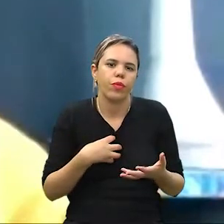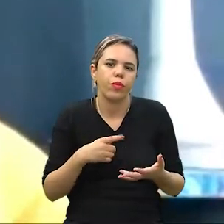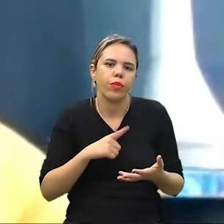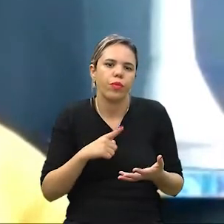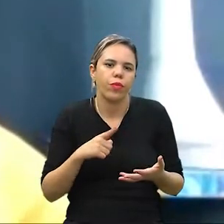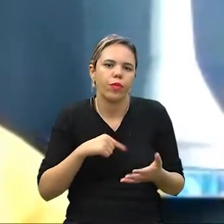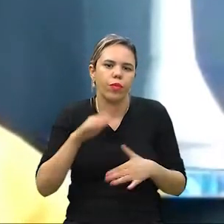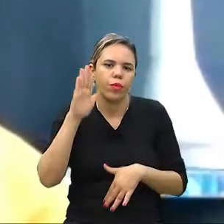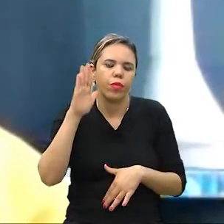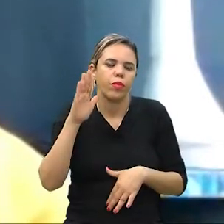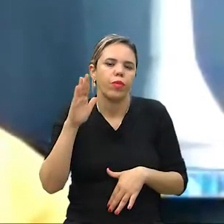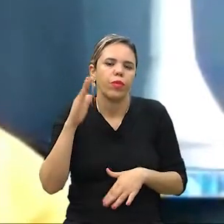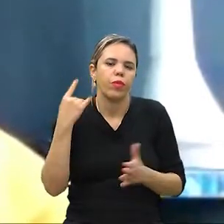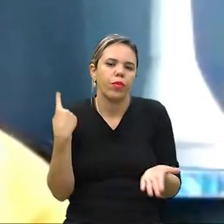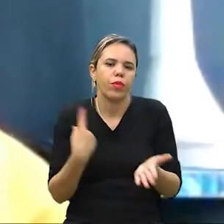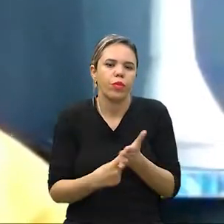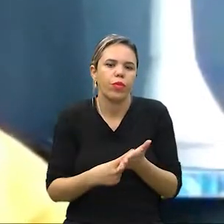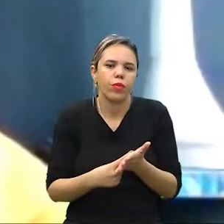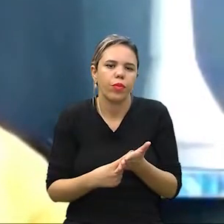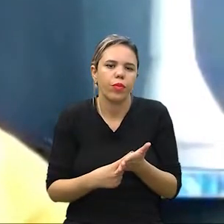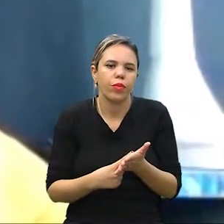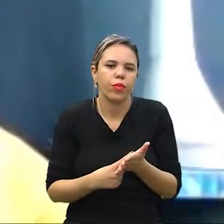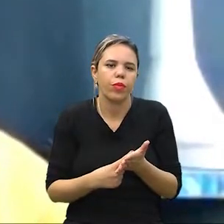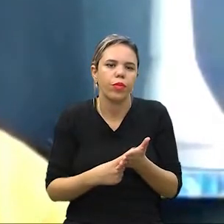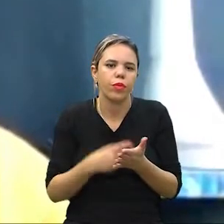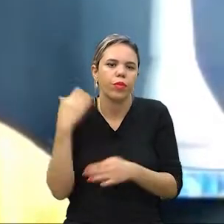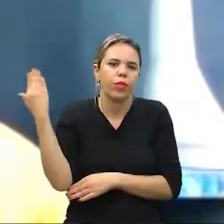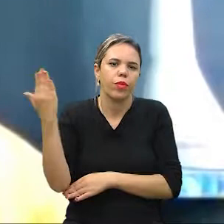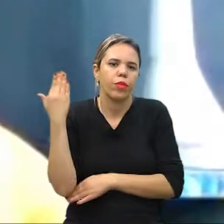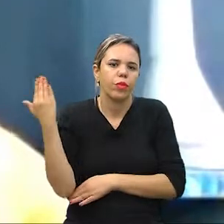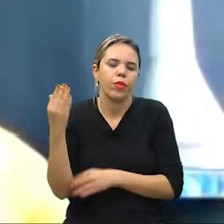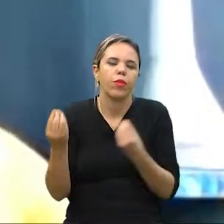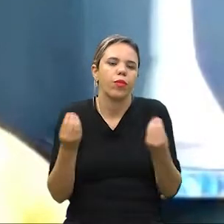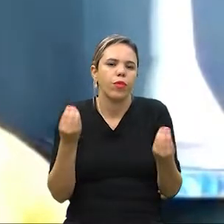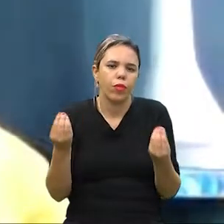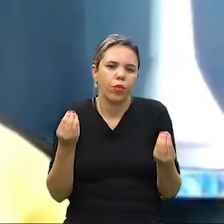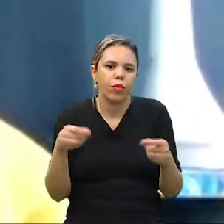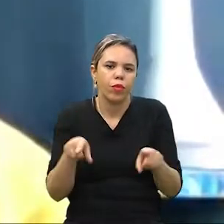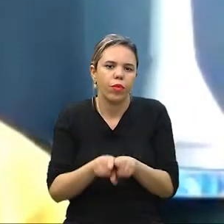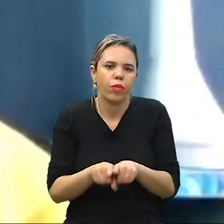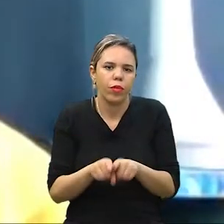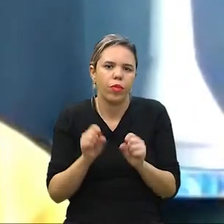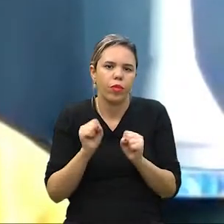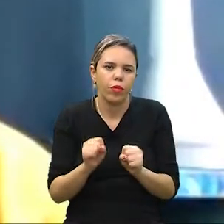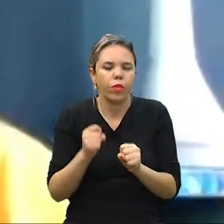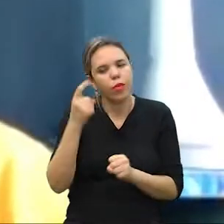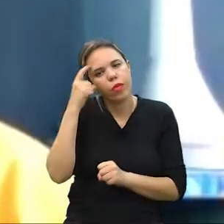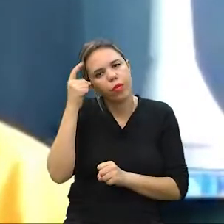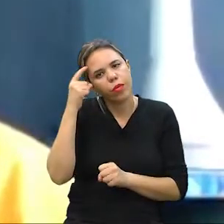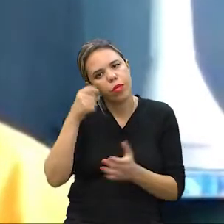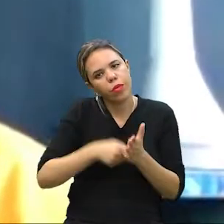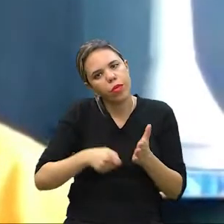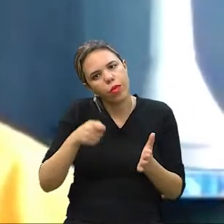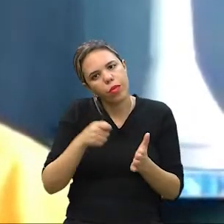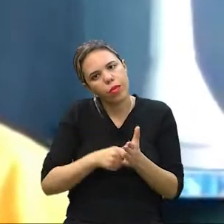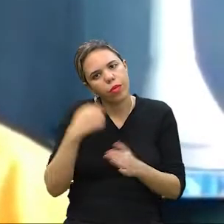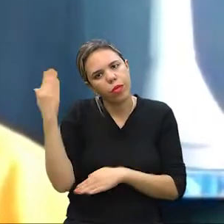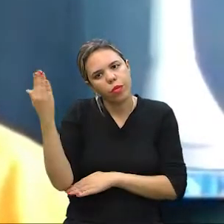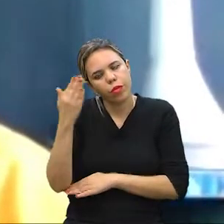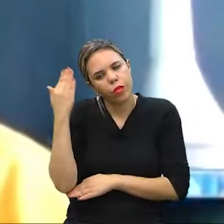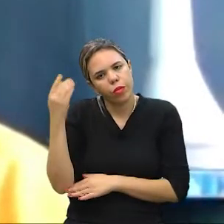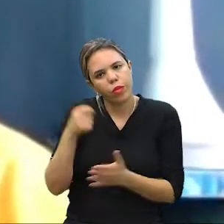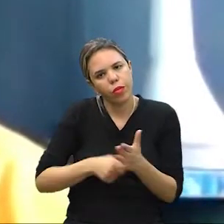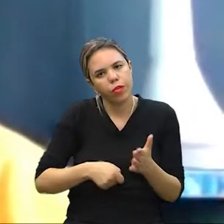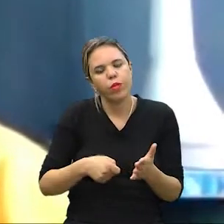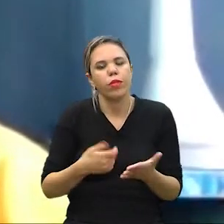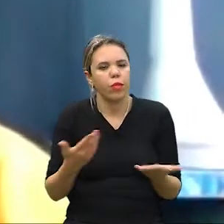ter mais compromissos pelo clima e como a gente também pode pensar em políticas climáticas,